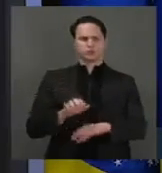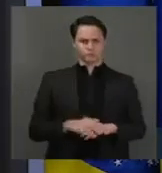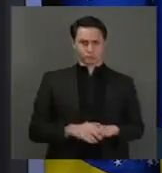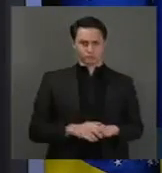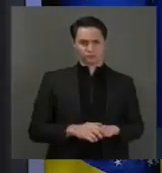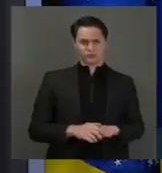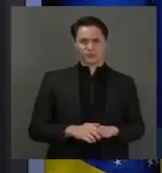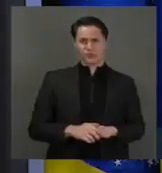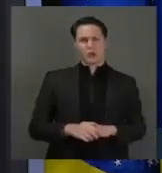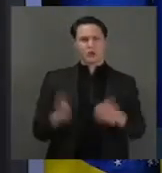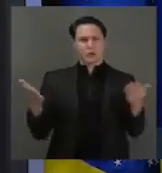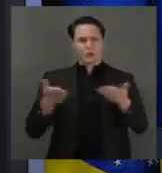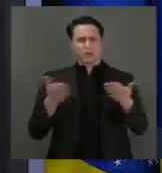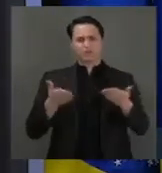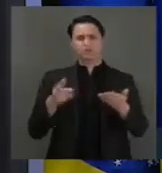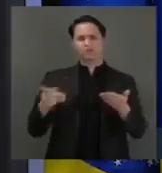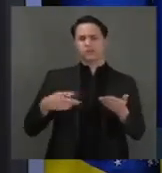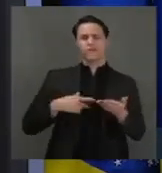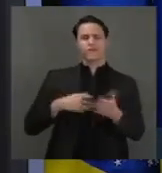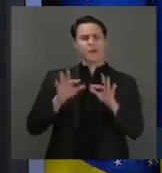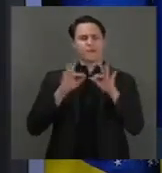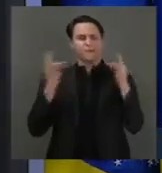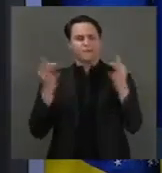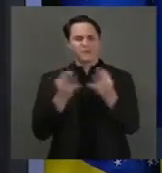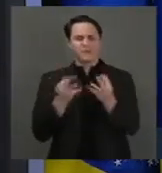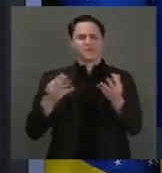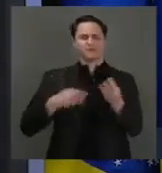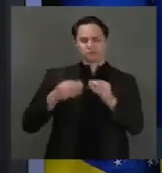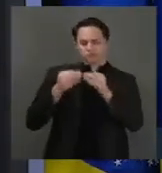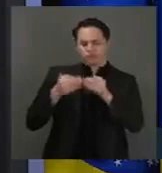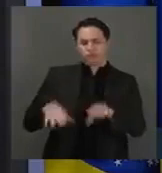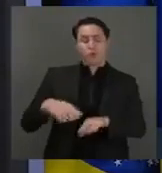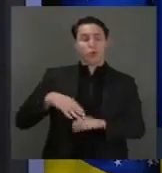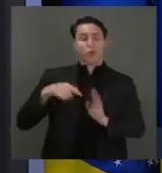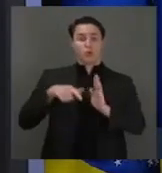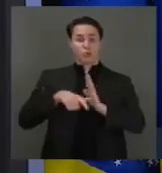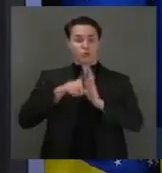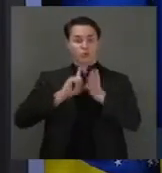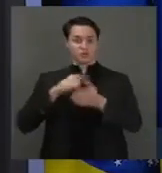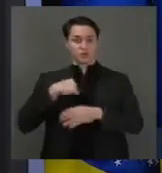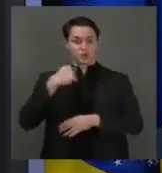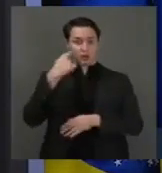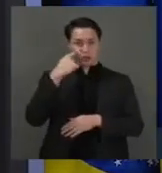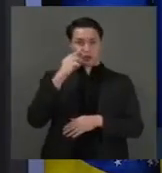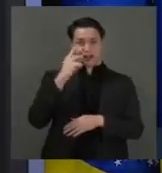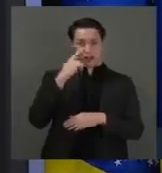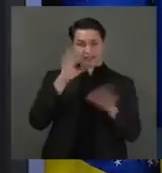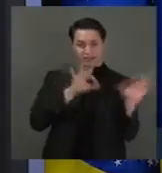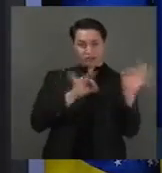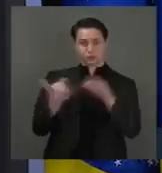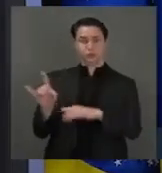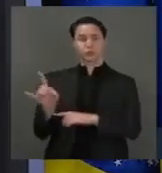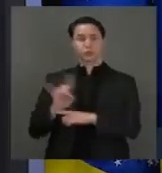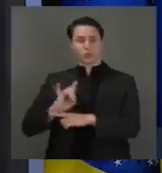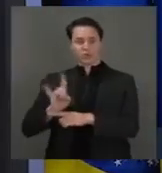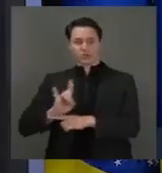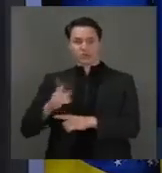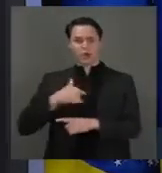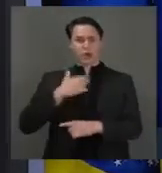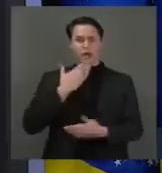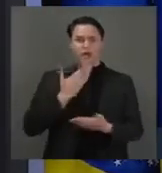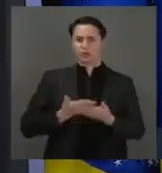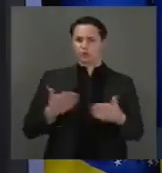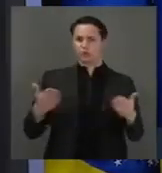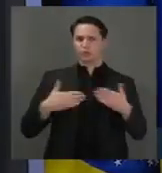e famílias inteiras. Eu vi ontem um documentário, é assustador. Se